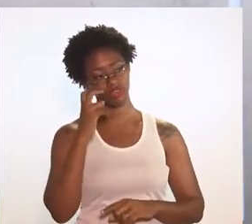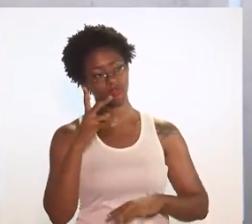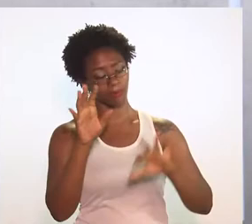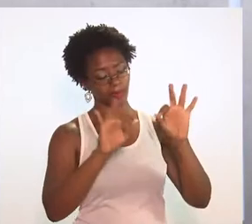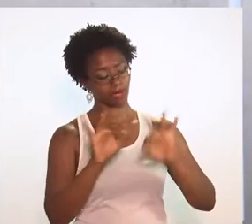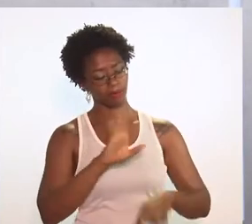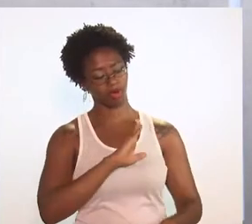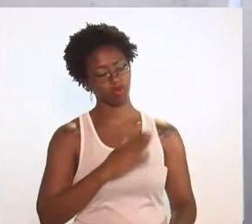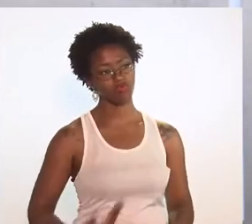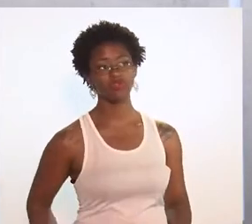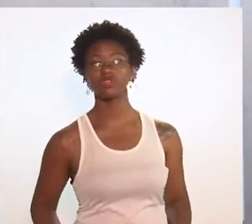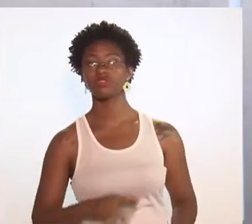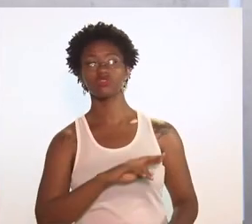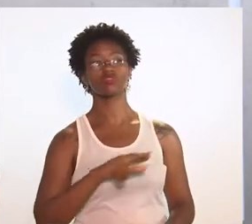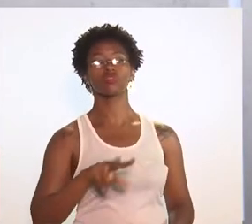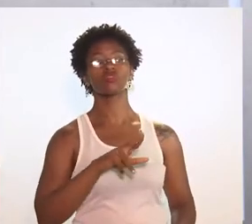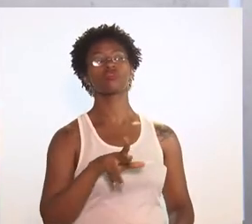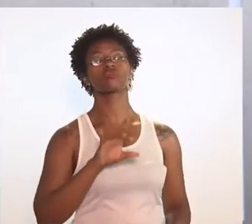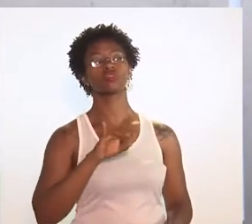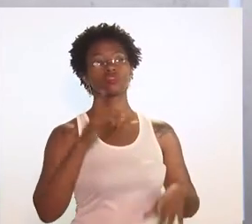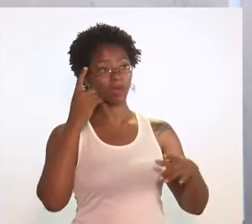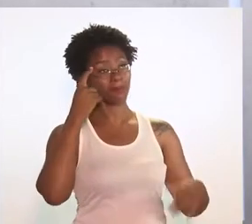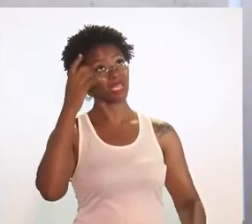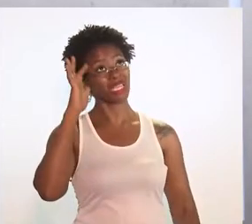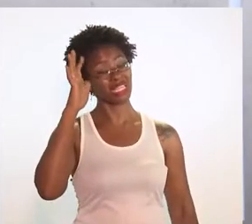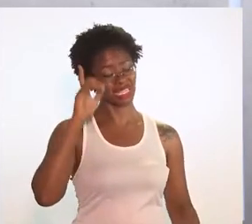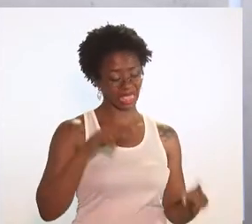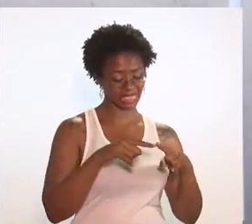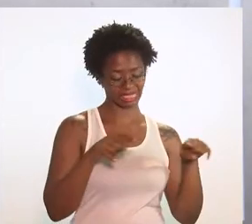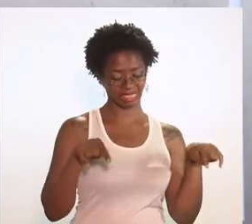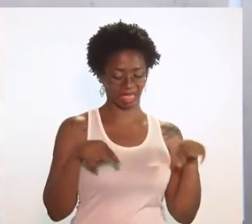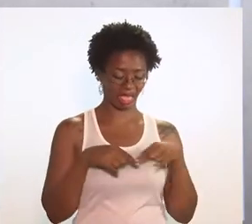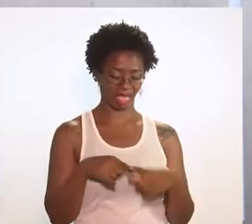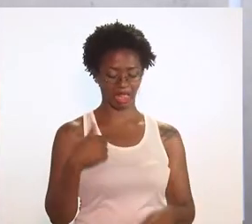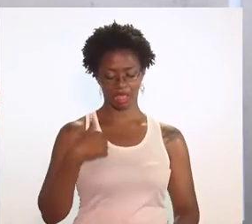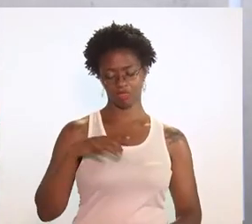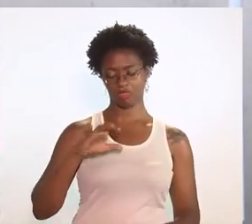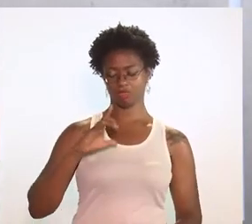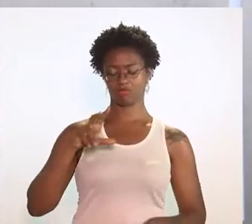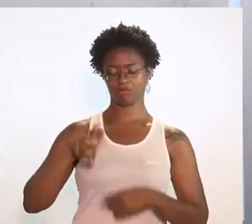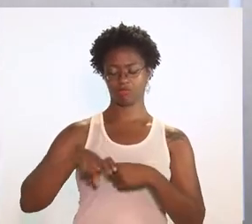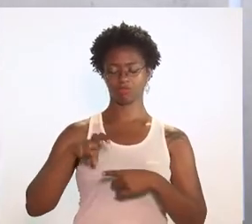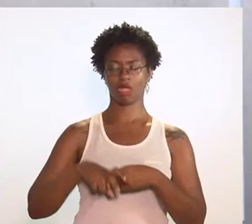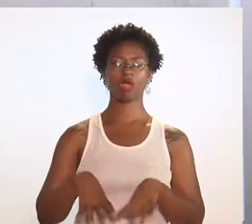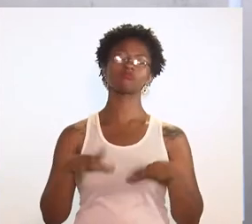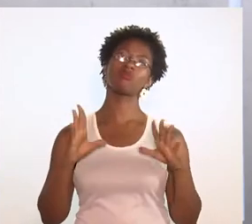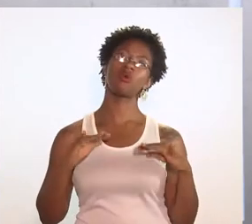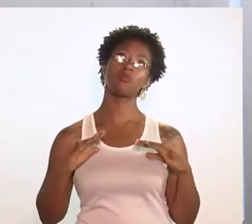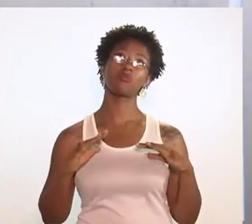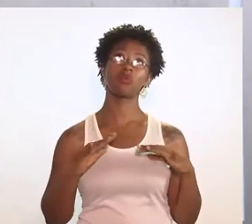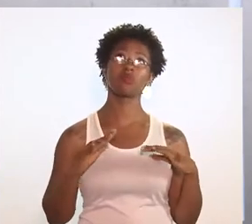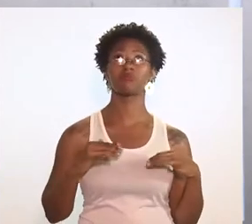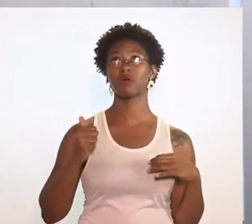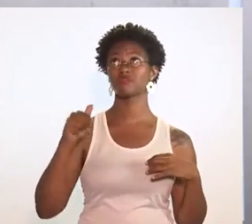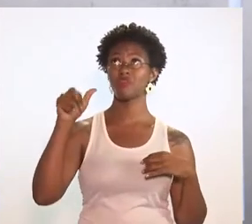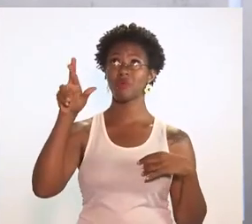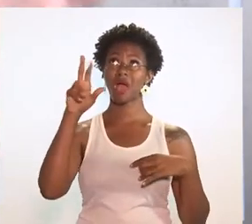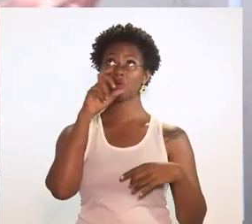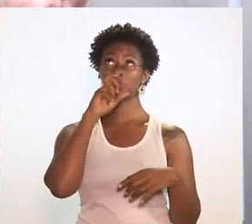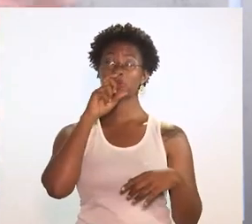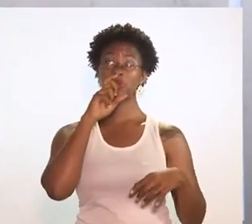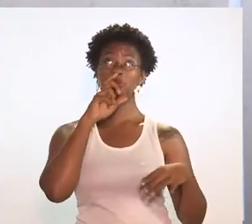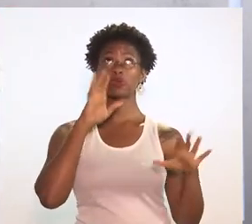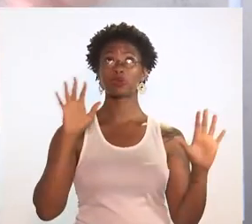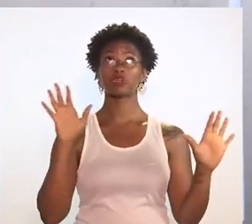um programa de governo não é só pensar do escritório, pensar numa sala